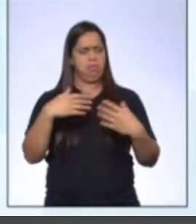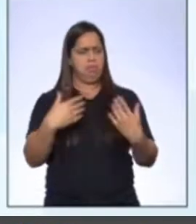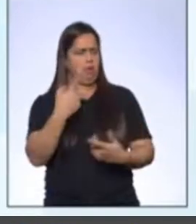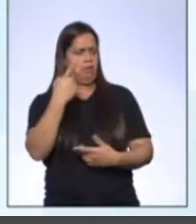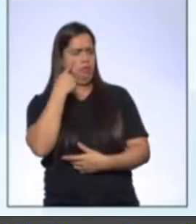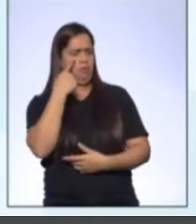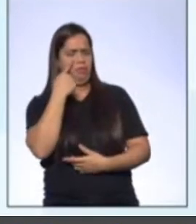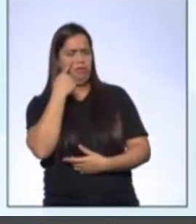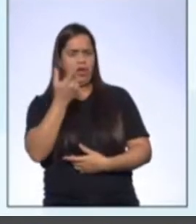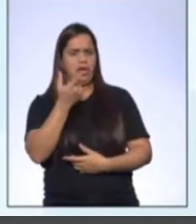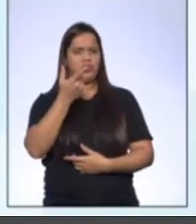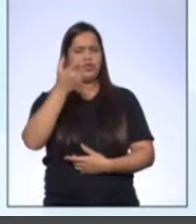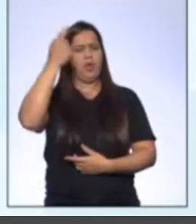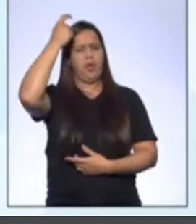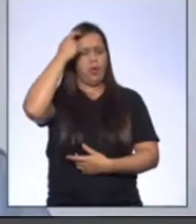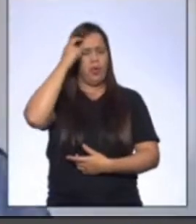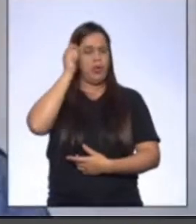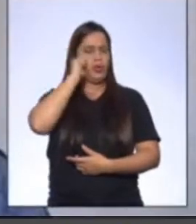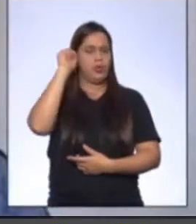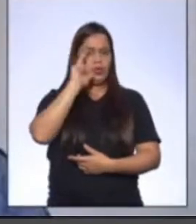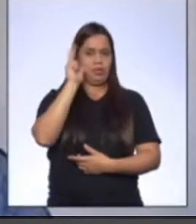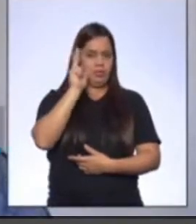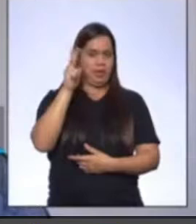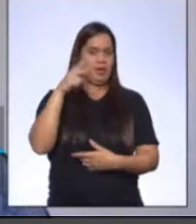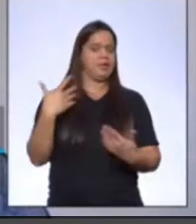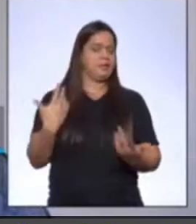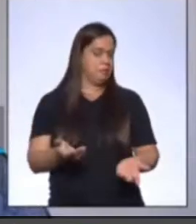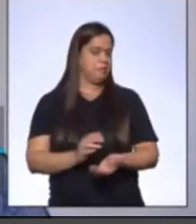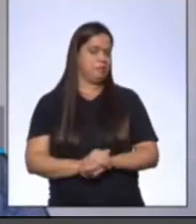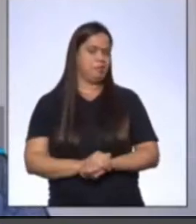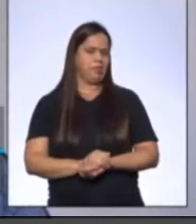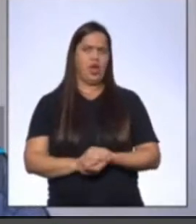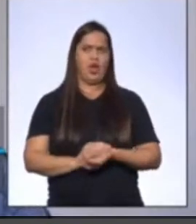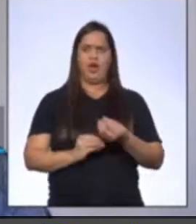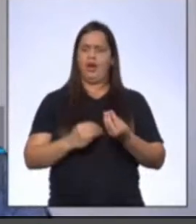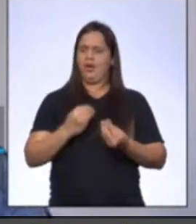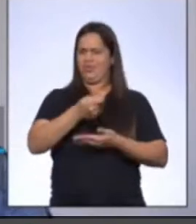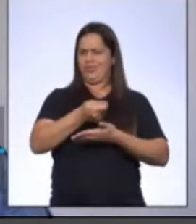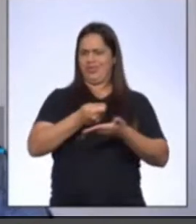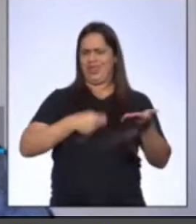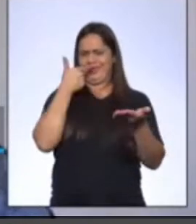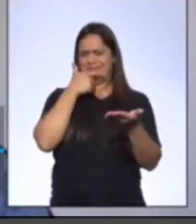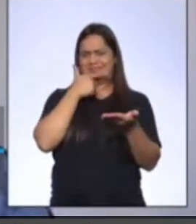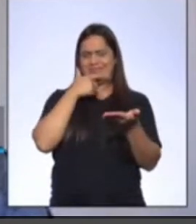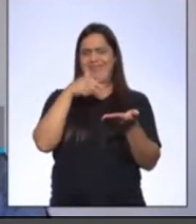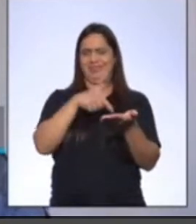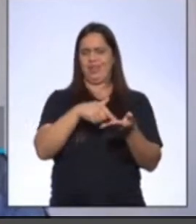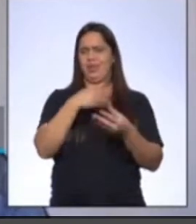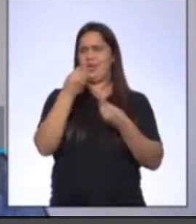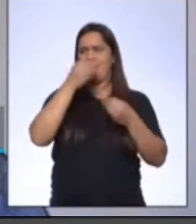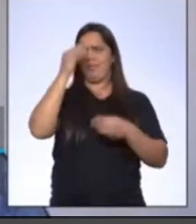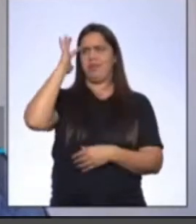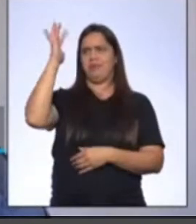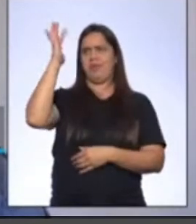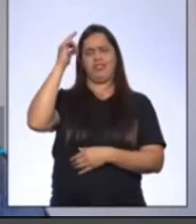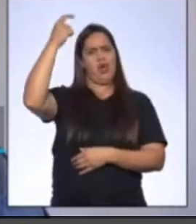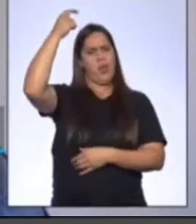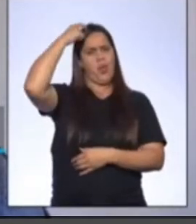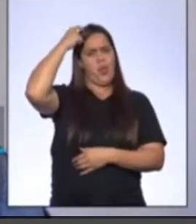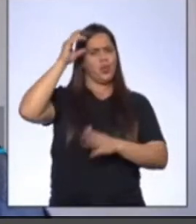Era um textinho até engraçadinho, né? Como que a gente vai imaginar que um urso está roubando mel e ainda